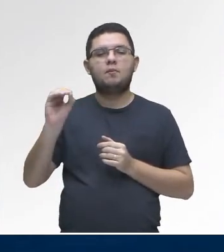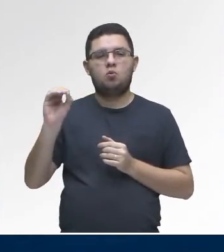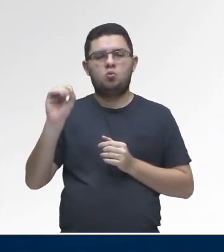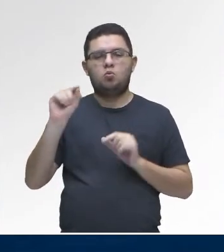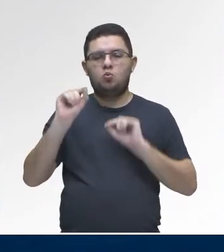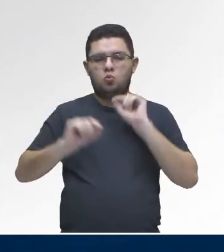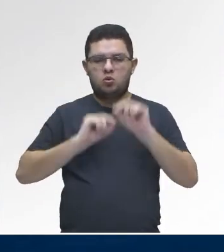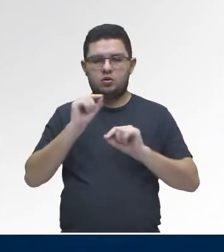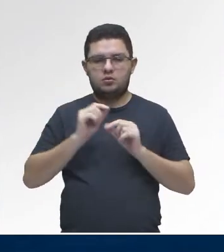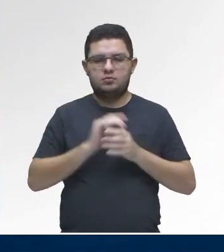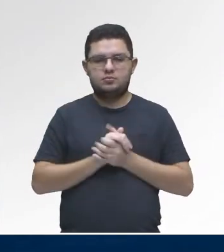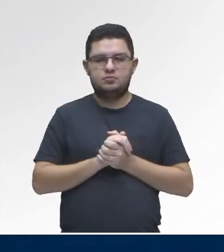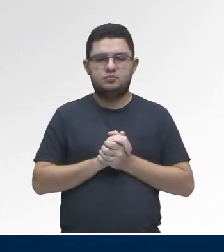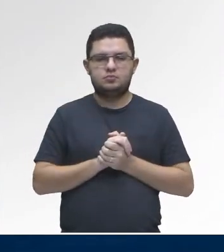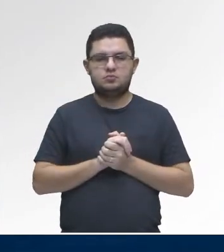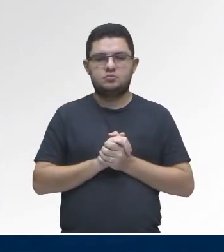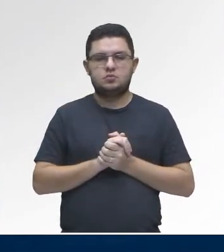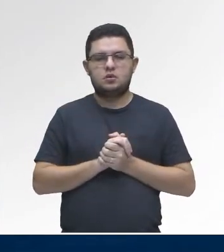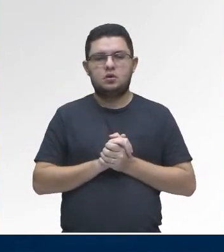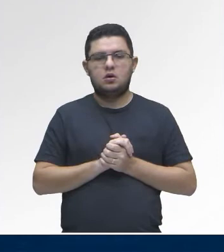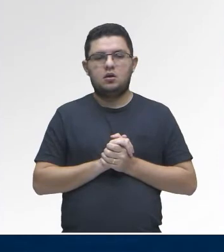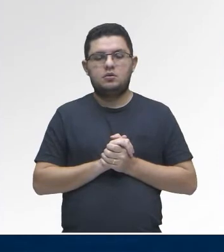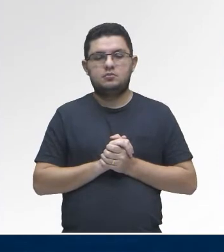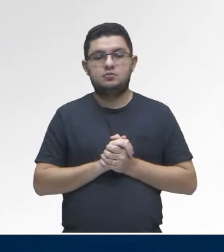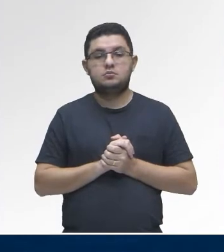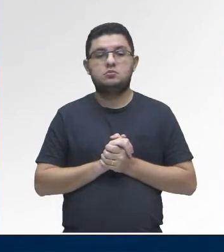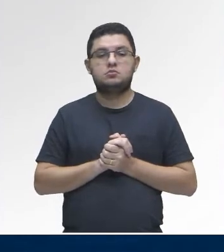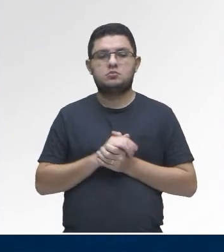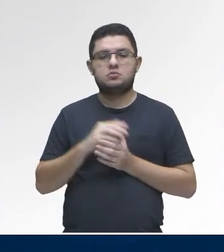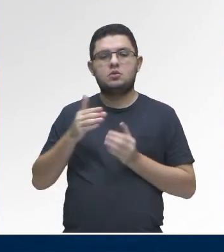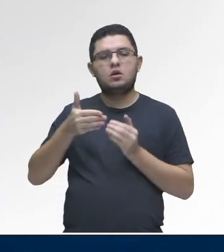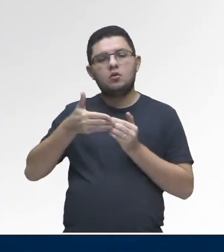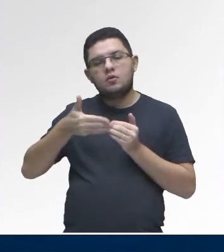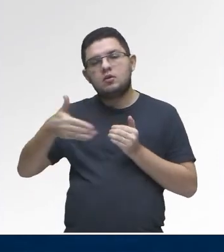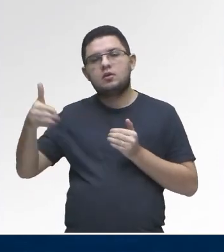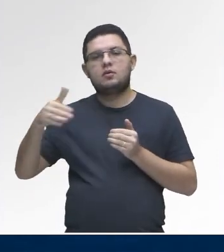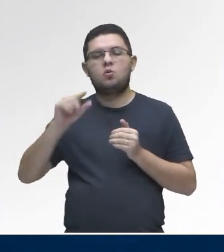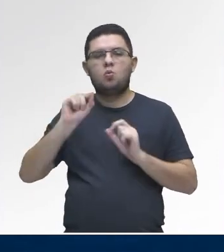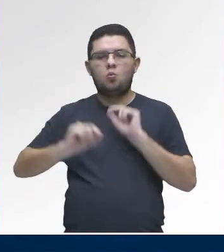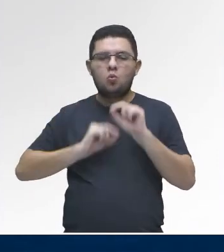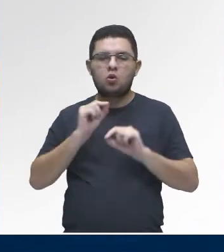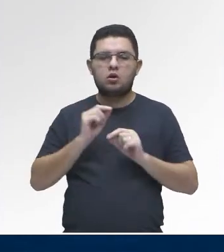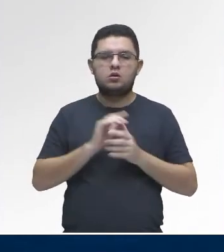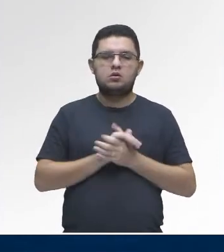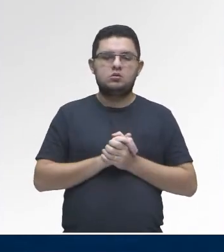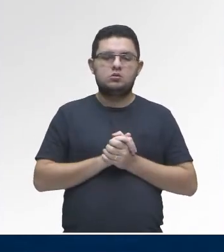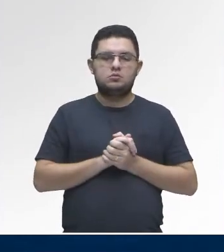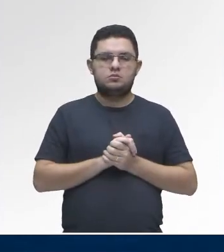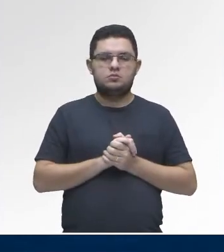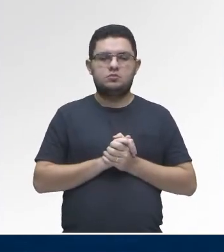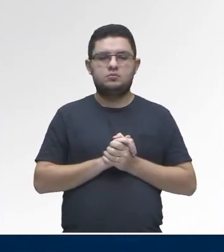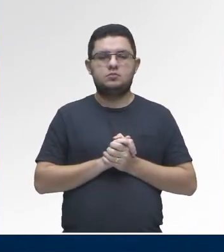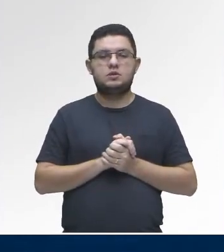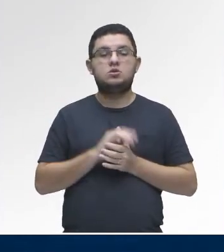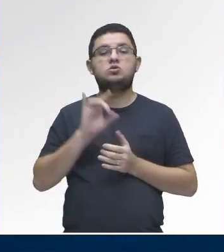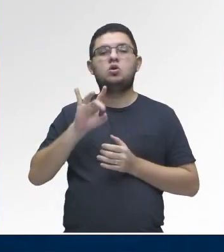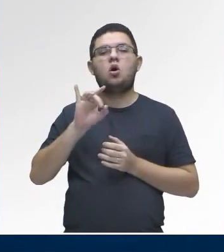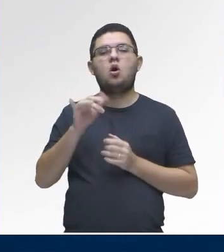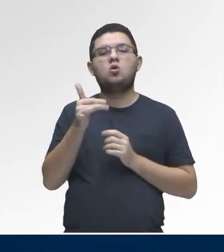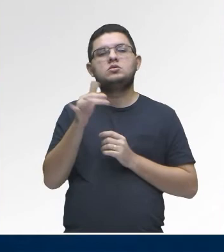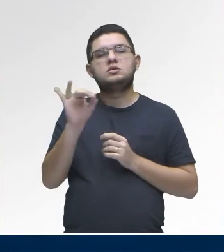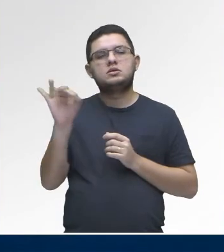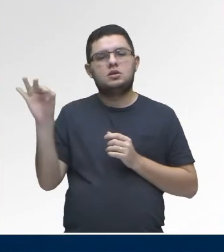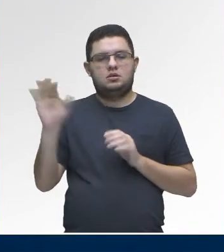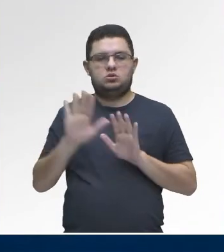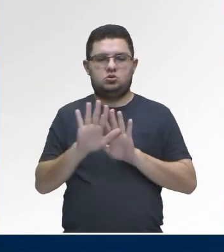é tudo que fica depois do igual. Então, a gente tem aqui depois do igual somente o número 100, né? Então, o segundo